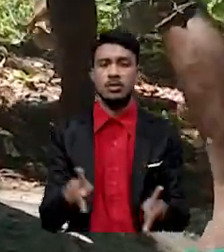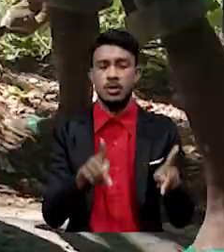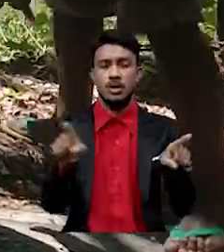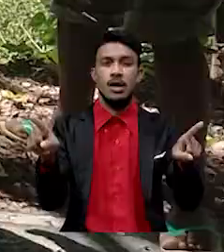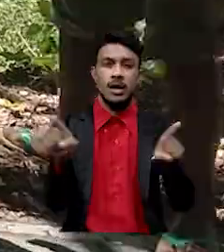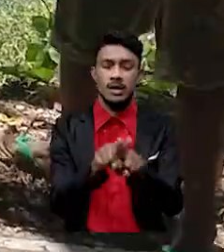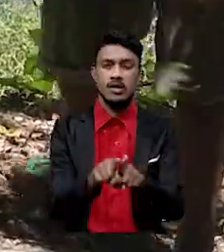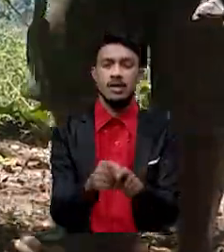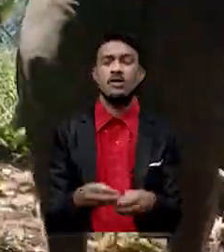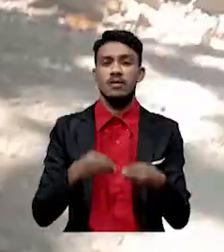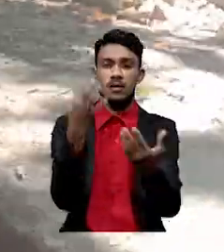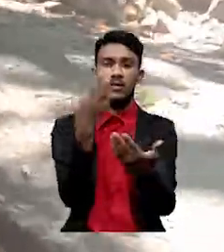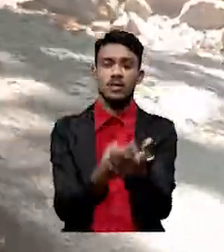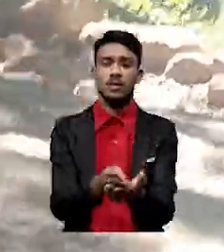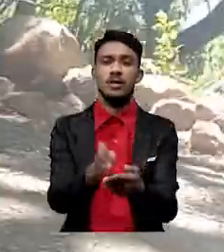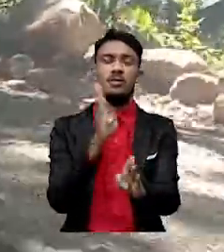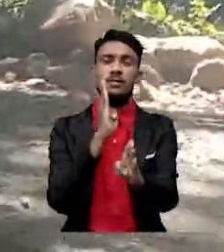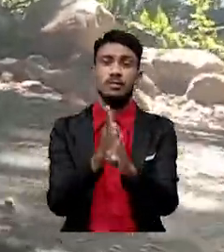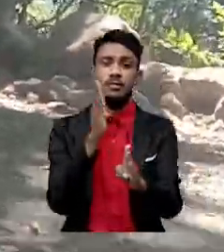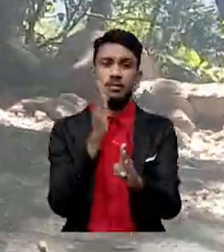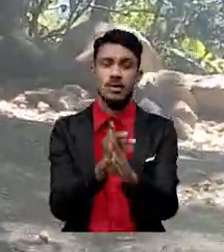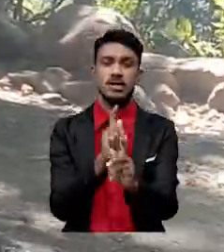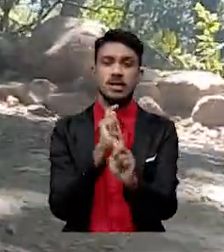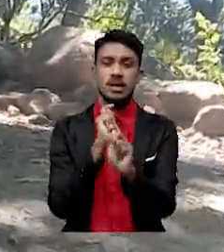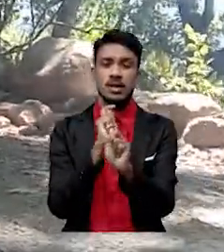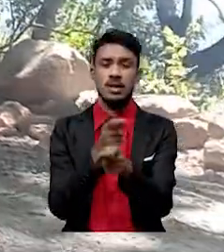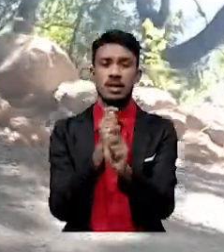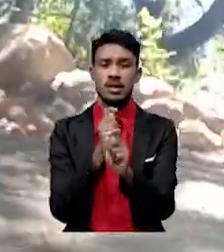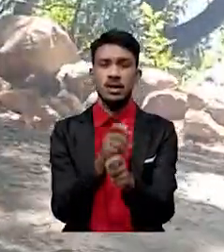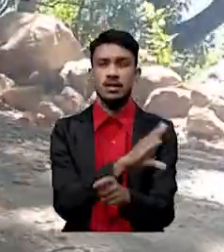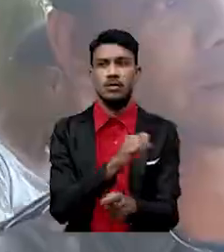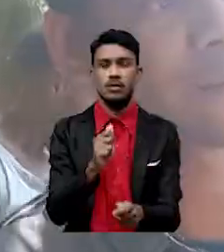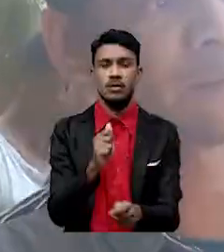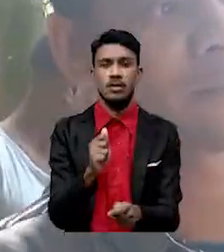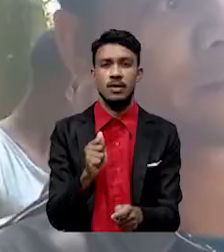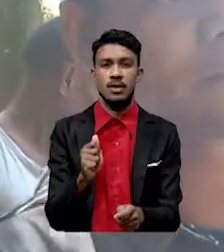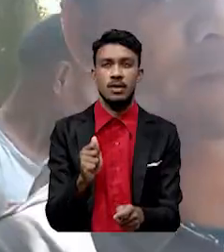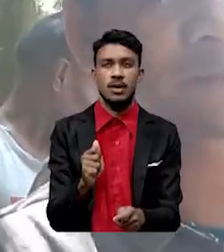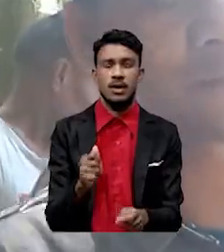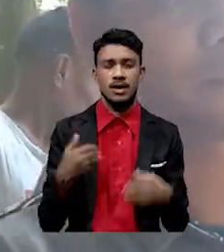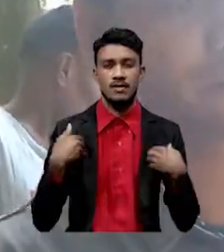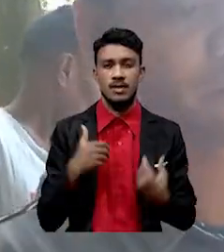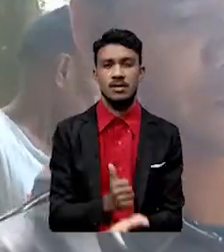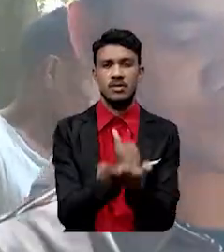Trek, no Anguna, nebe Max Circula, Lihusi, Área Refere. Apoio o a